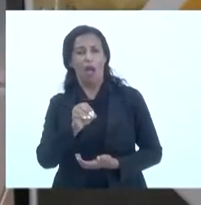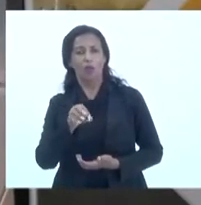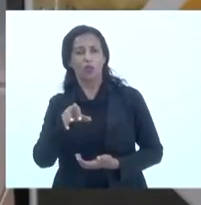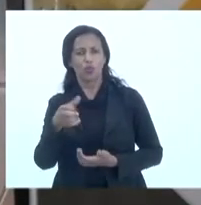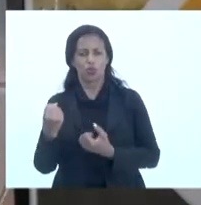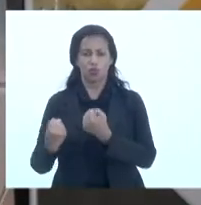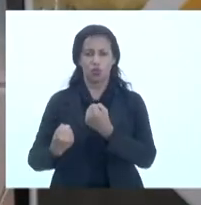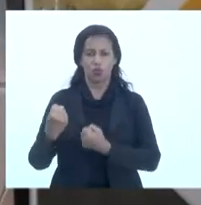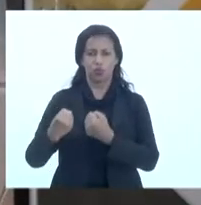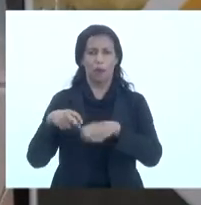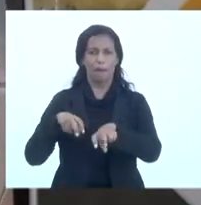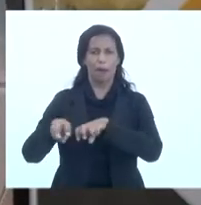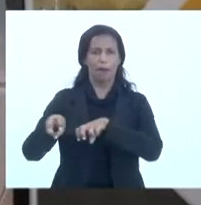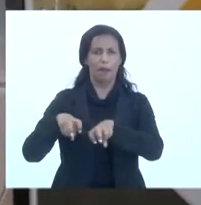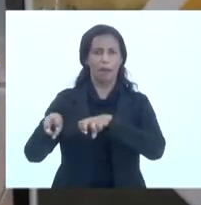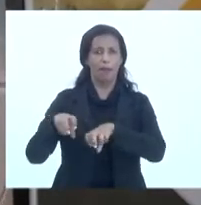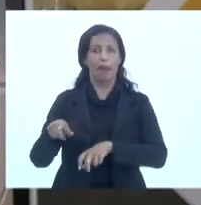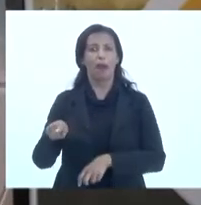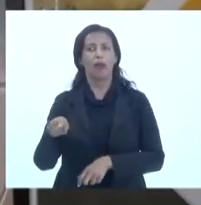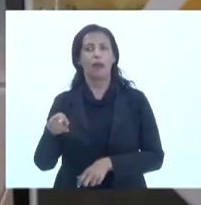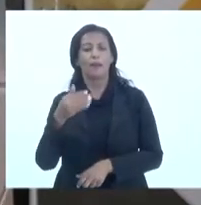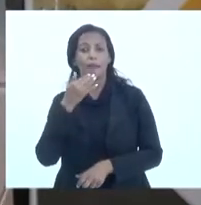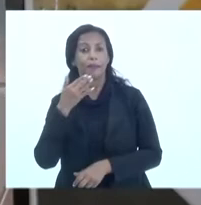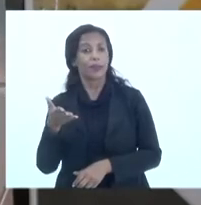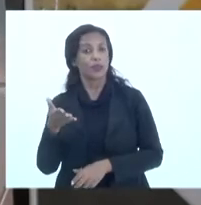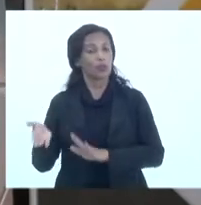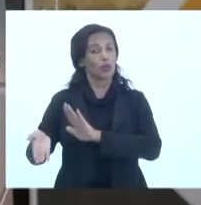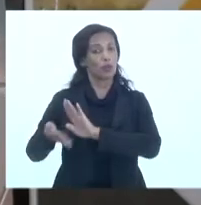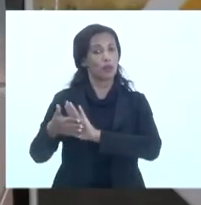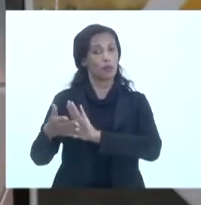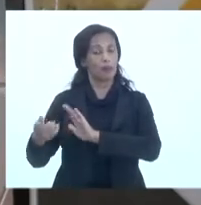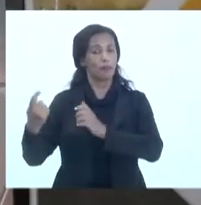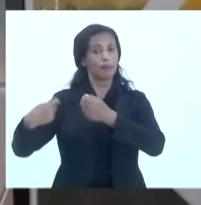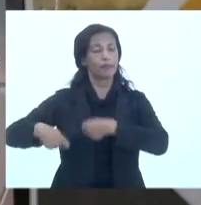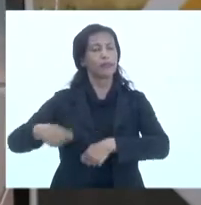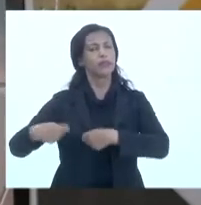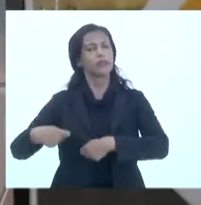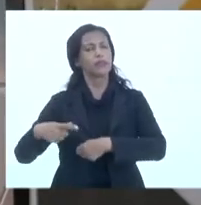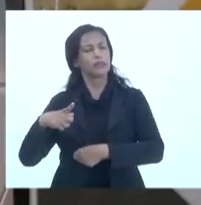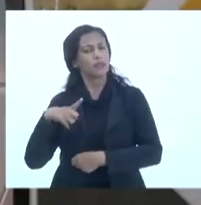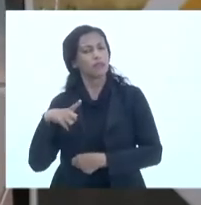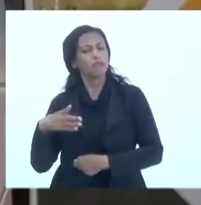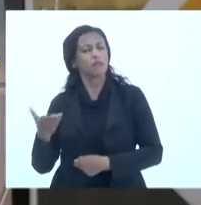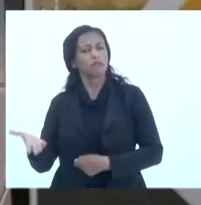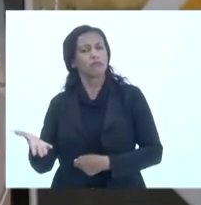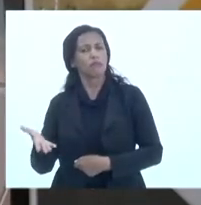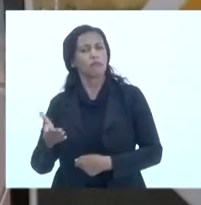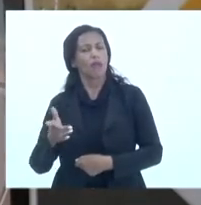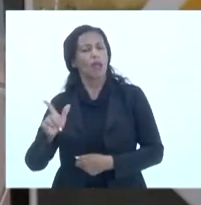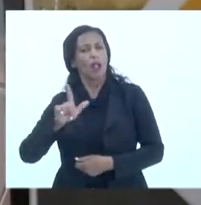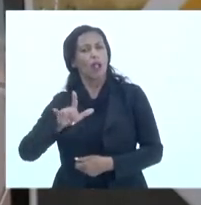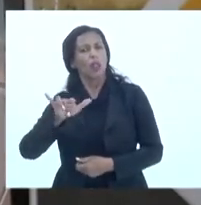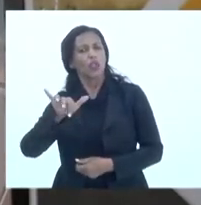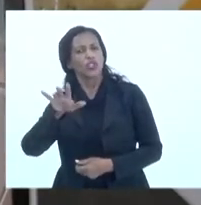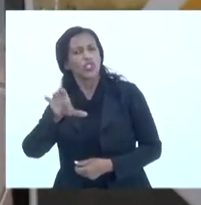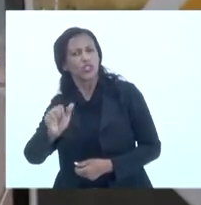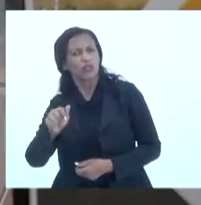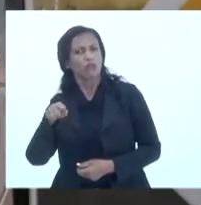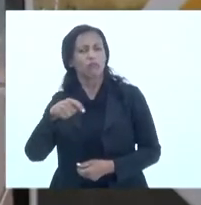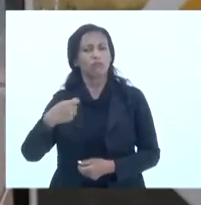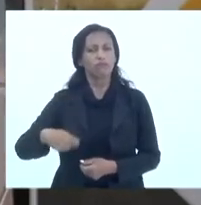pedindo a demanda dele, que necessariamente a logística, né?